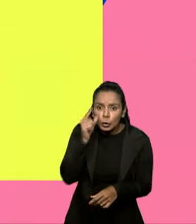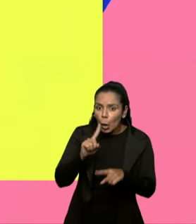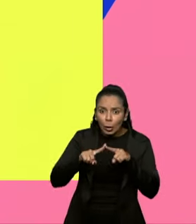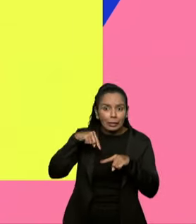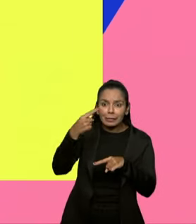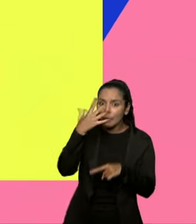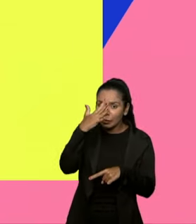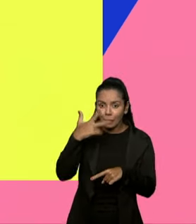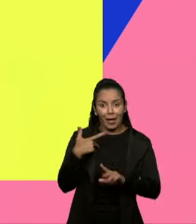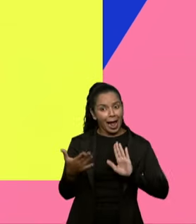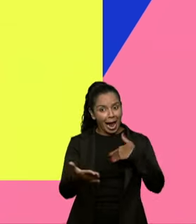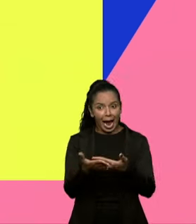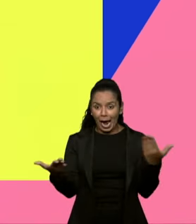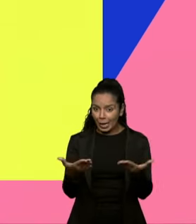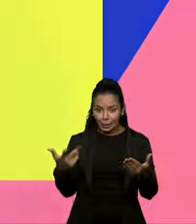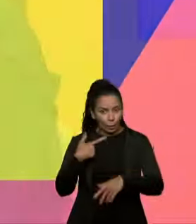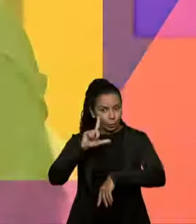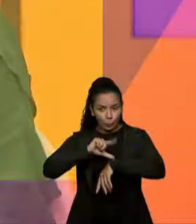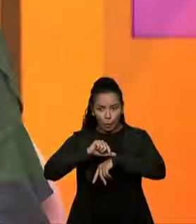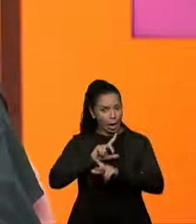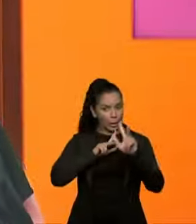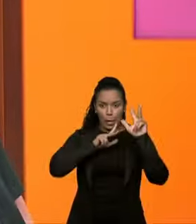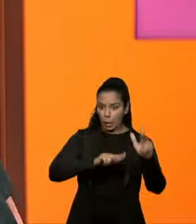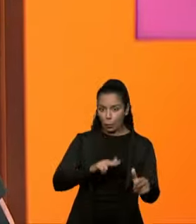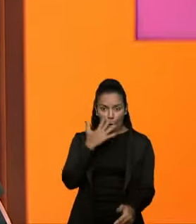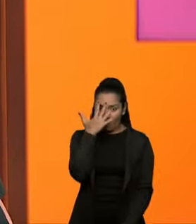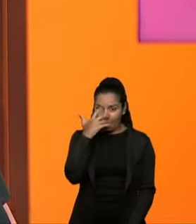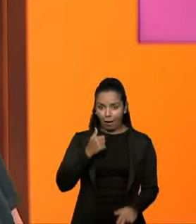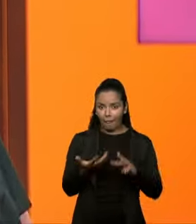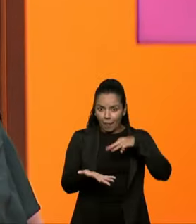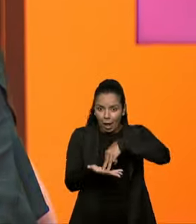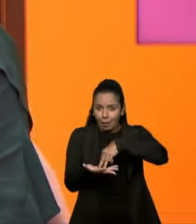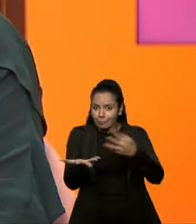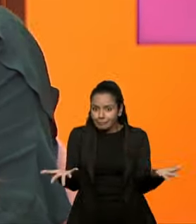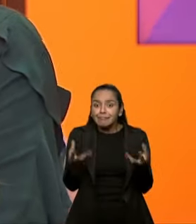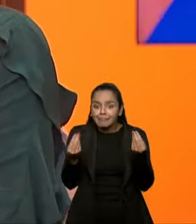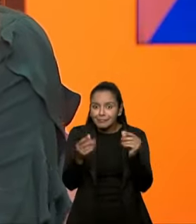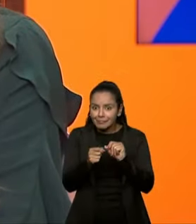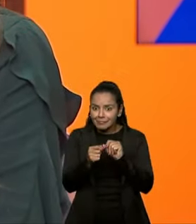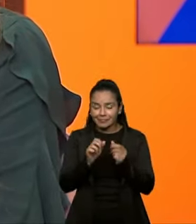de Sapucaí. Beijos. O Bruno, olha só,